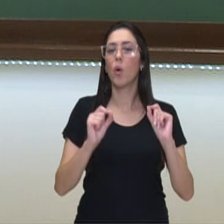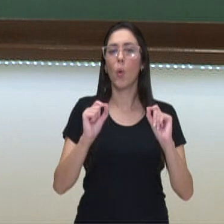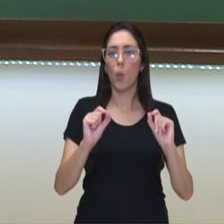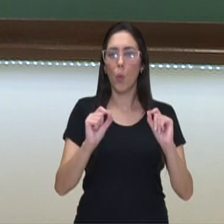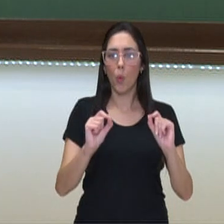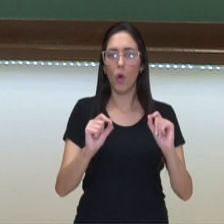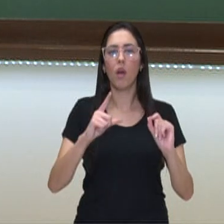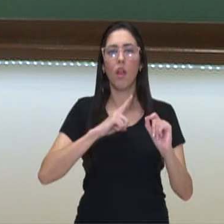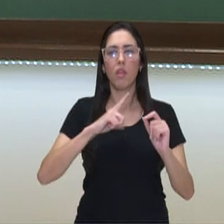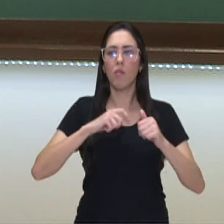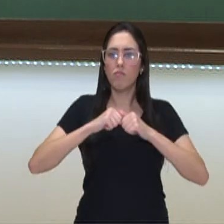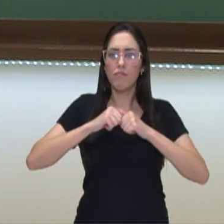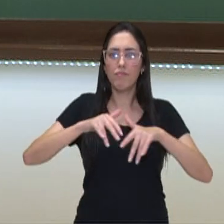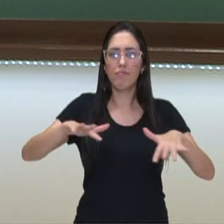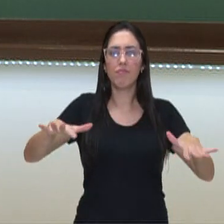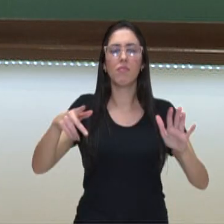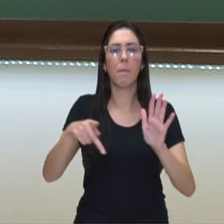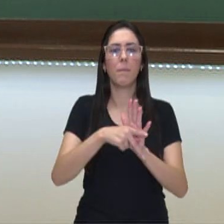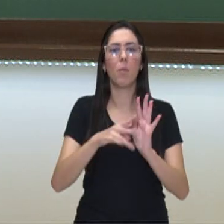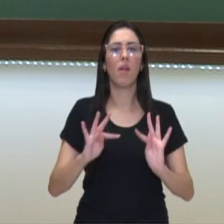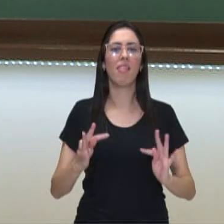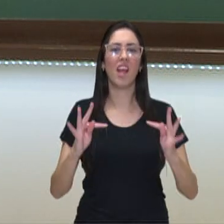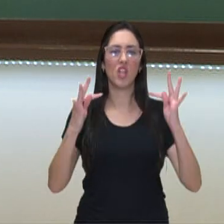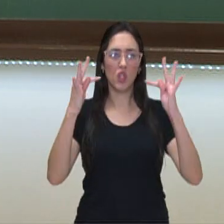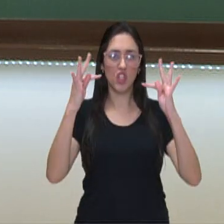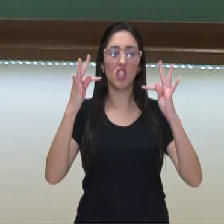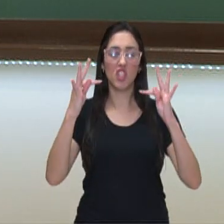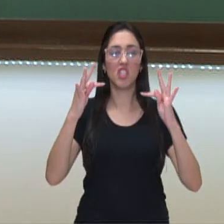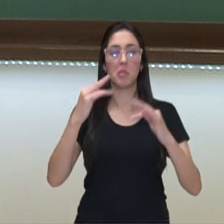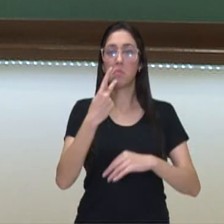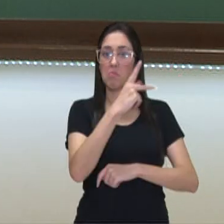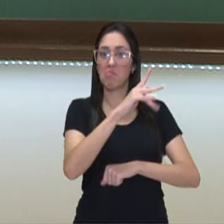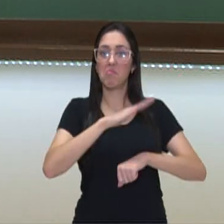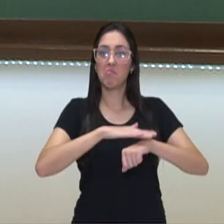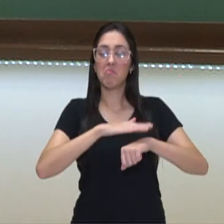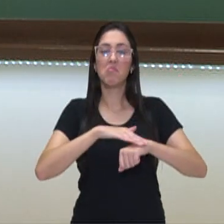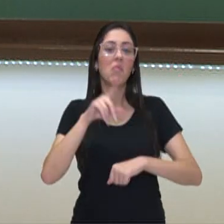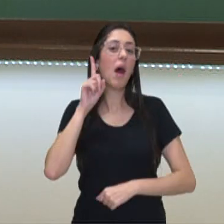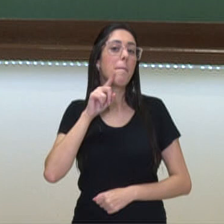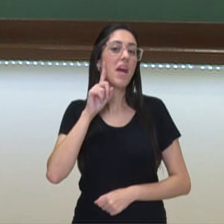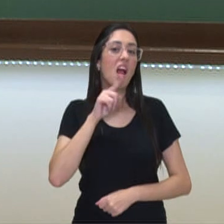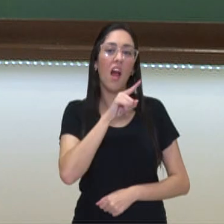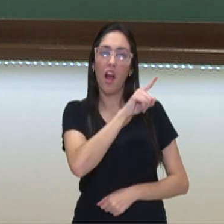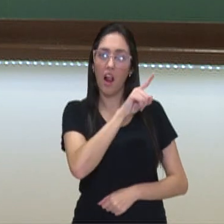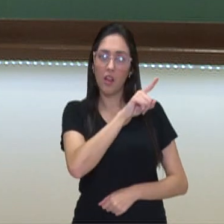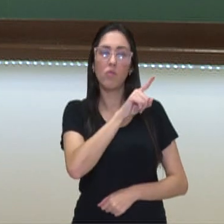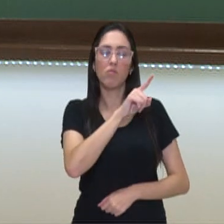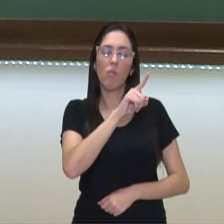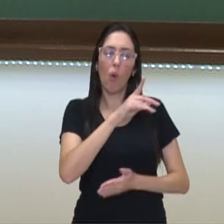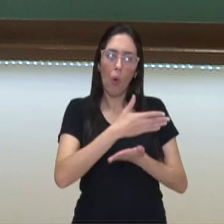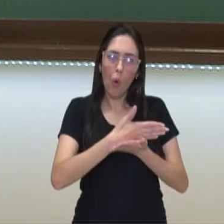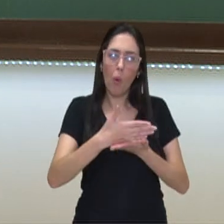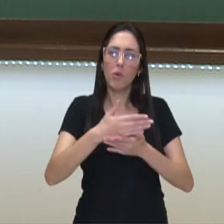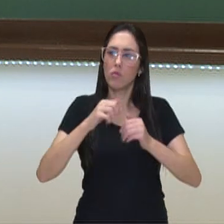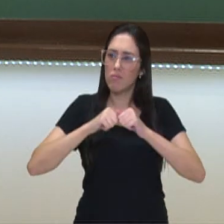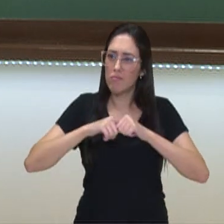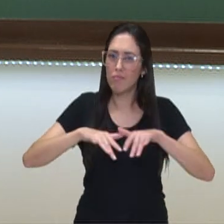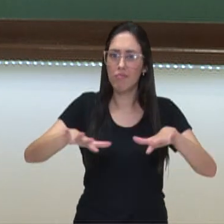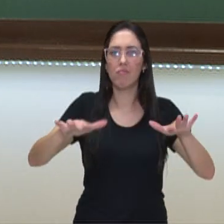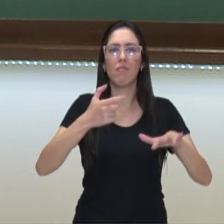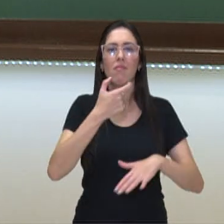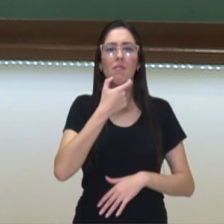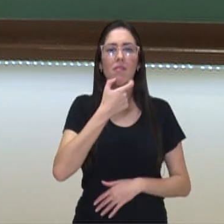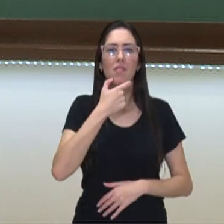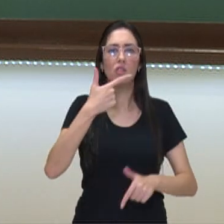dominação tecnológica também pelos americanos. Isso ajudou com que a língua chegasse também em outros países e